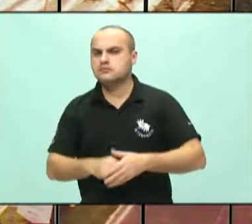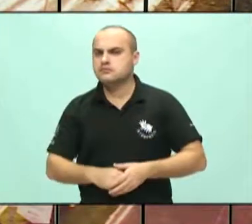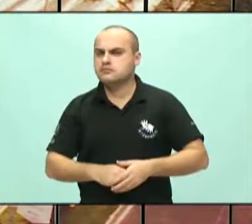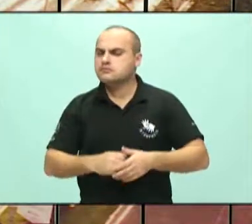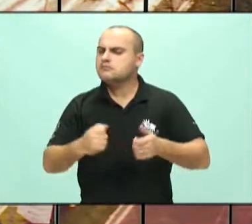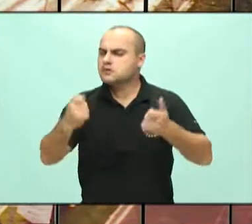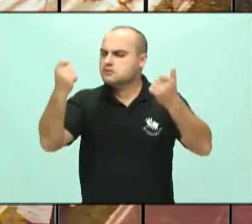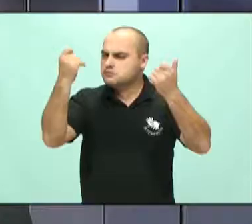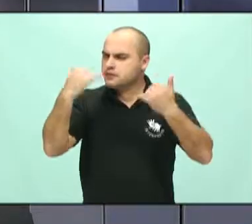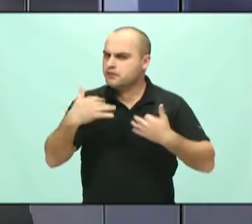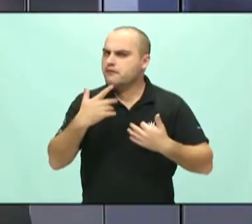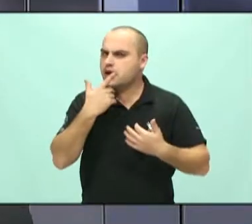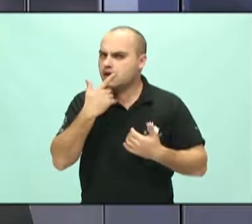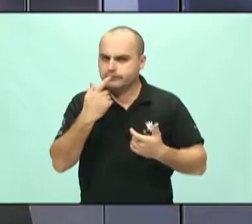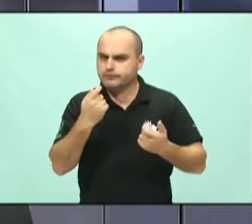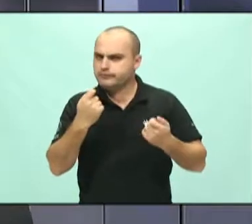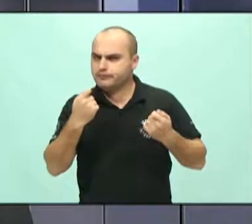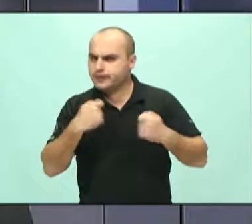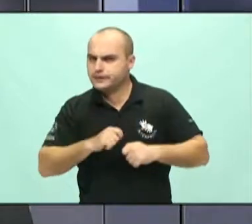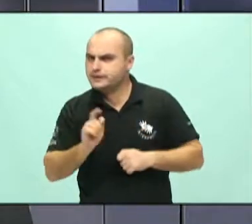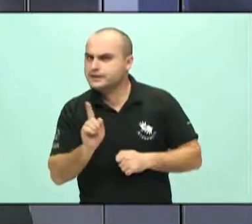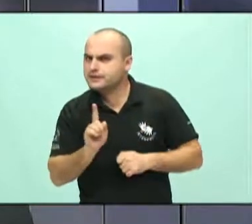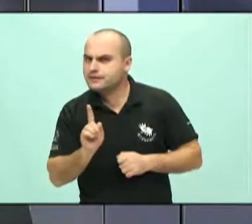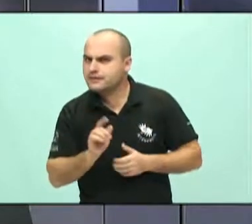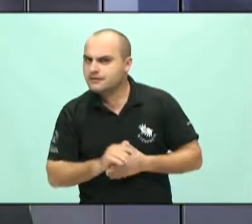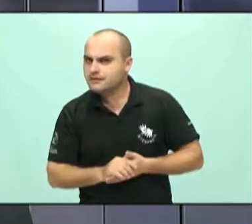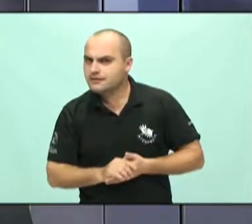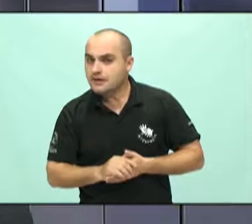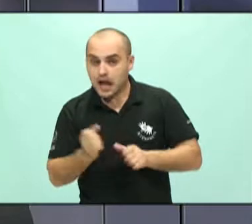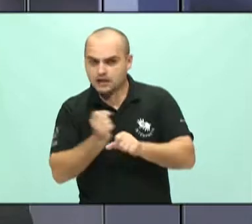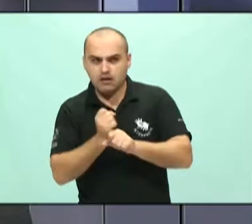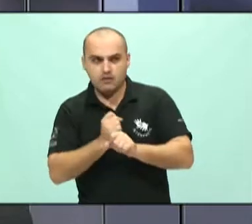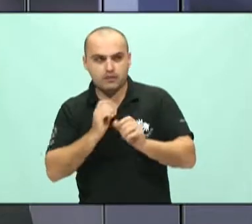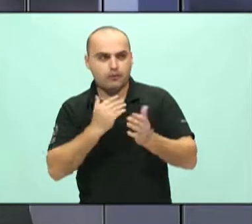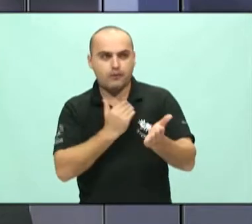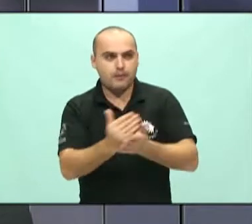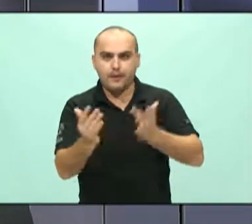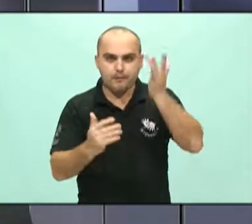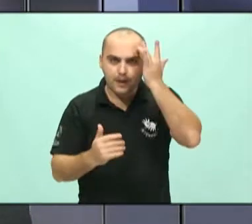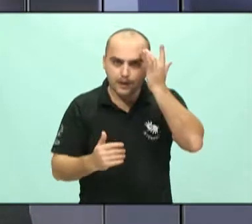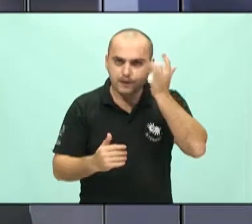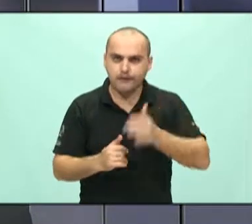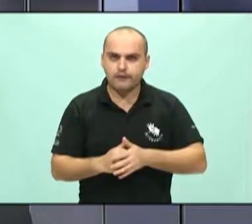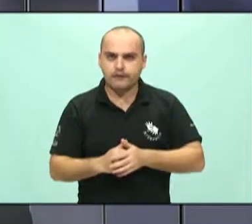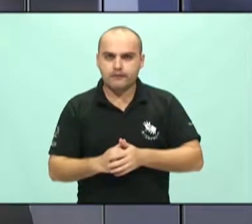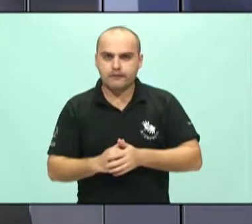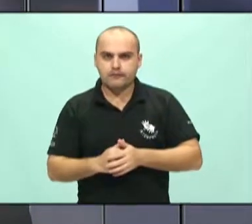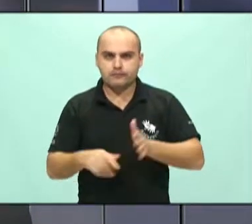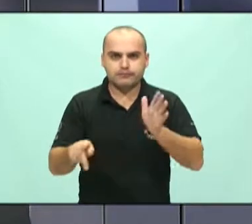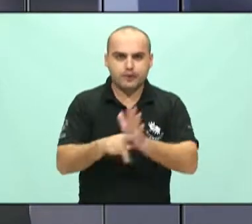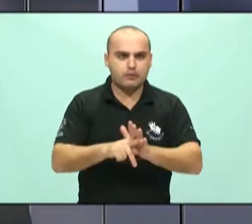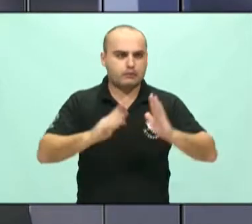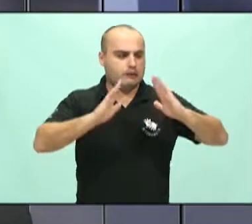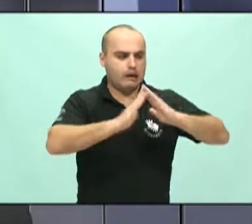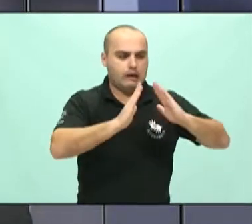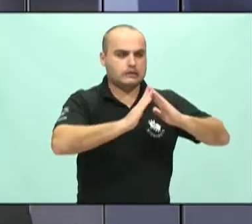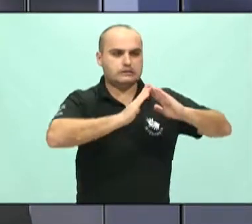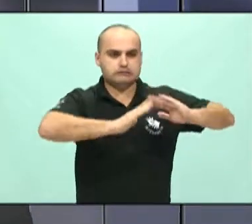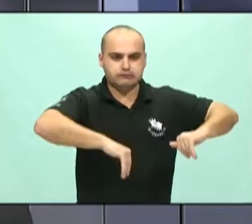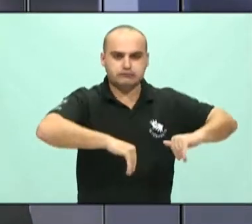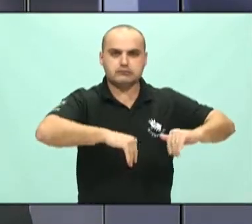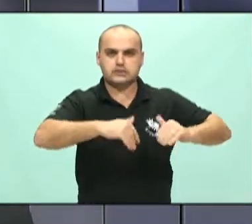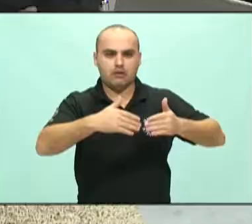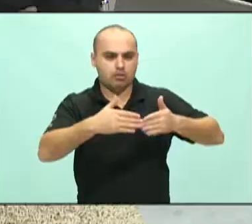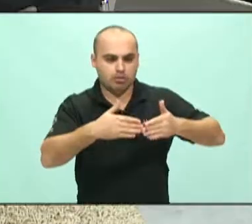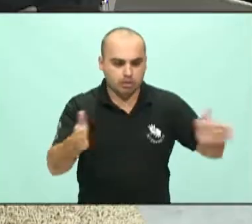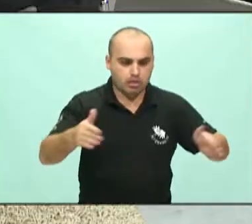pensar. Essa obra não vai começar amanhã. Não vai ser amanhã que vai ter máquina na rua destruindo casas e abrindo uma avenida